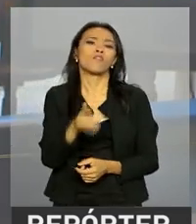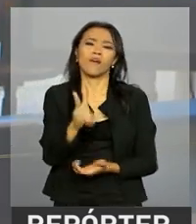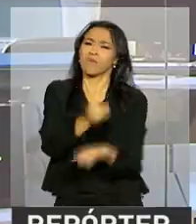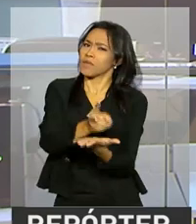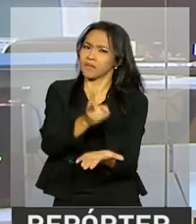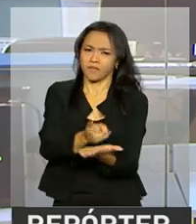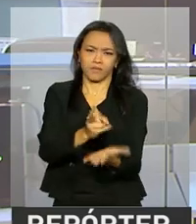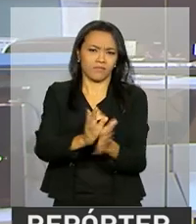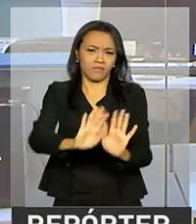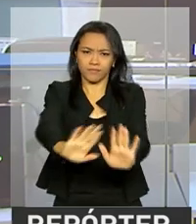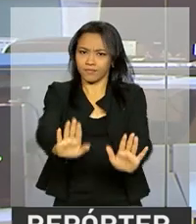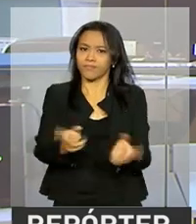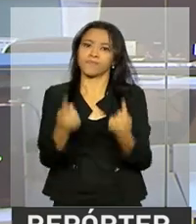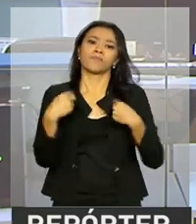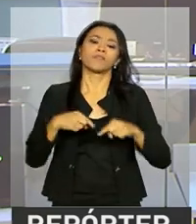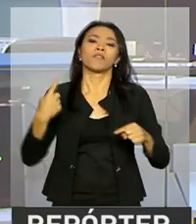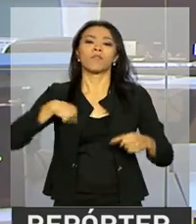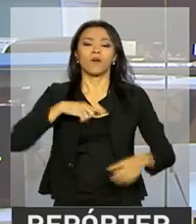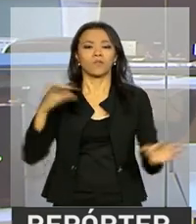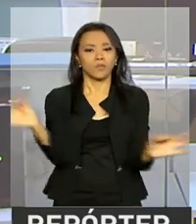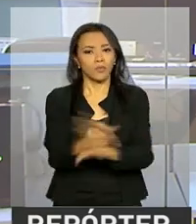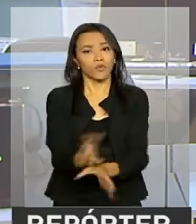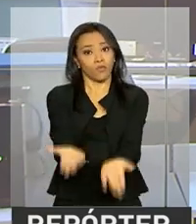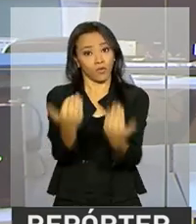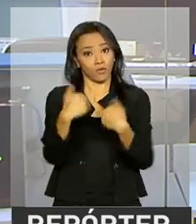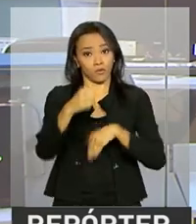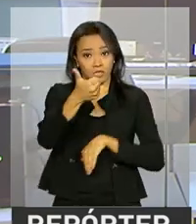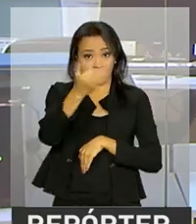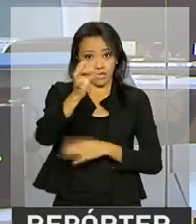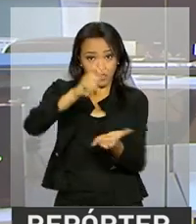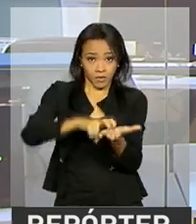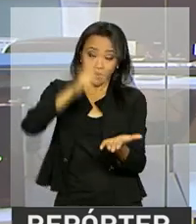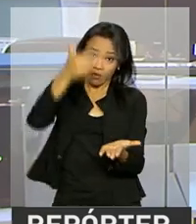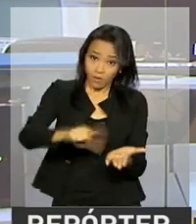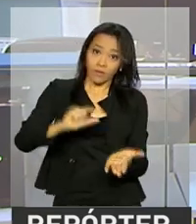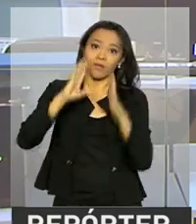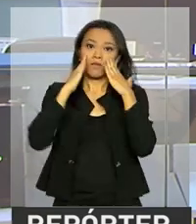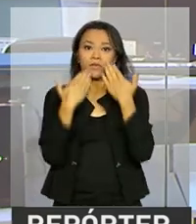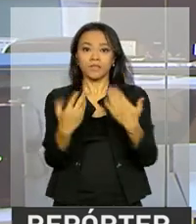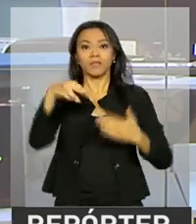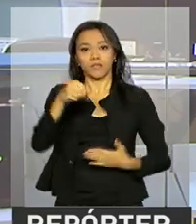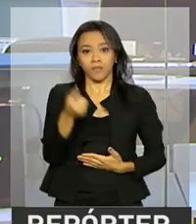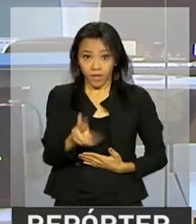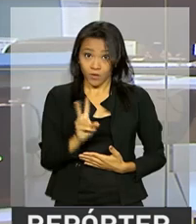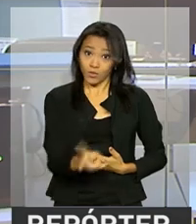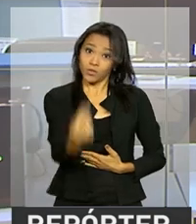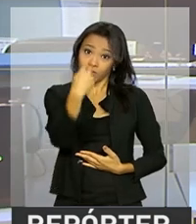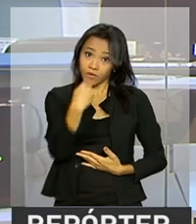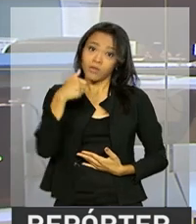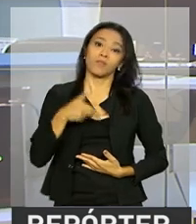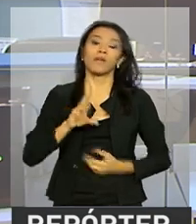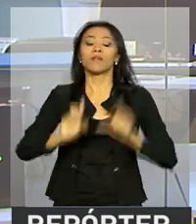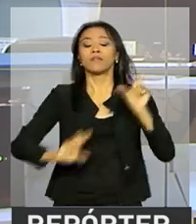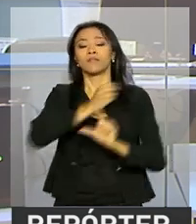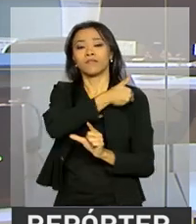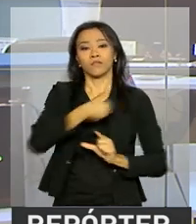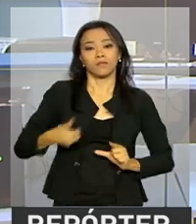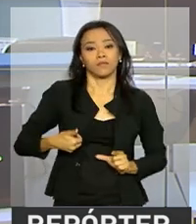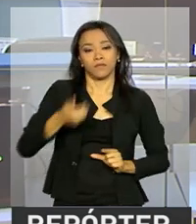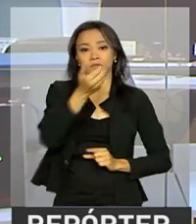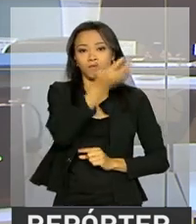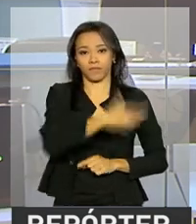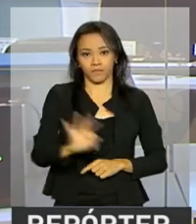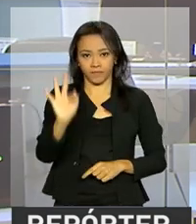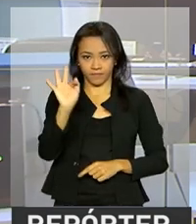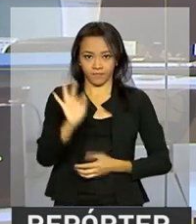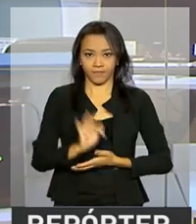mesmos nós ficamos por aqui Voltamos às 10 da manhã na próxima edição do repórter NBR Continue com a gente aqui na NBR a TV